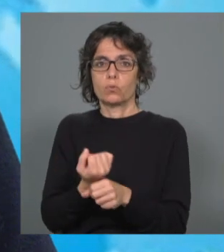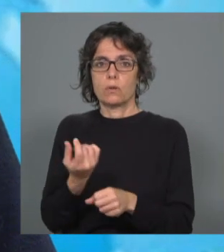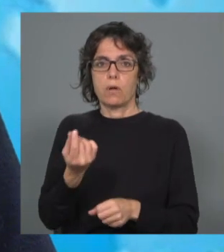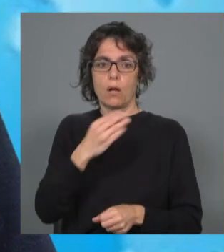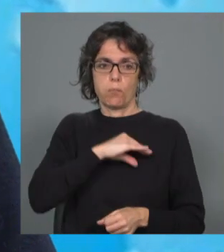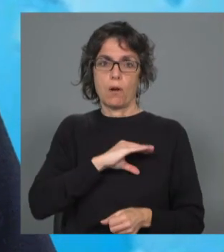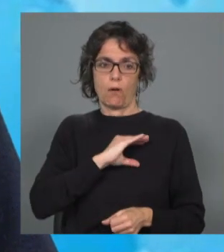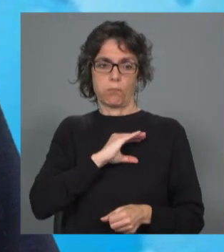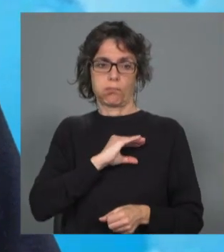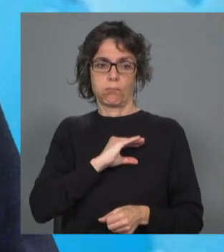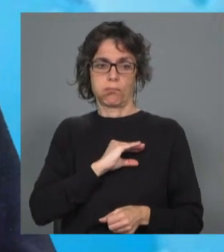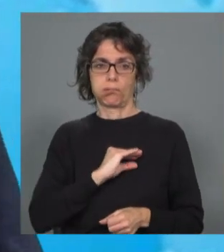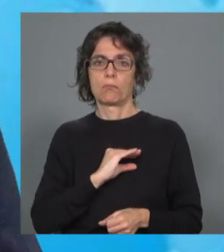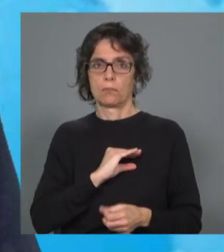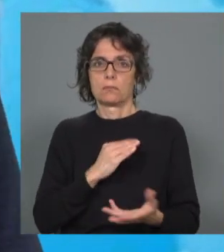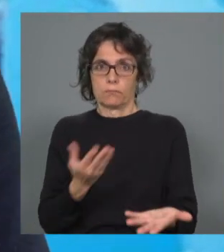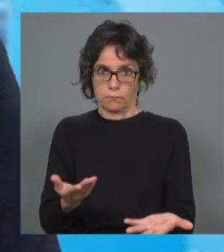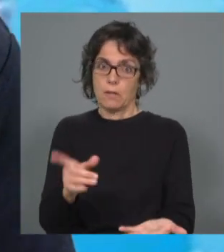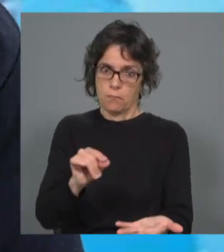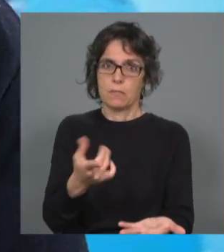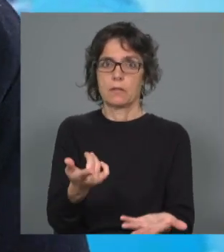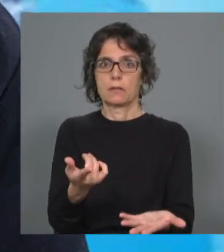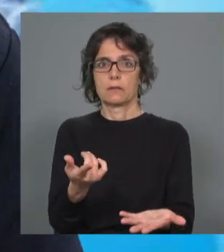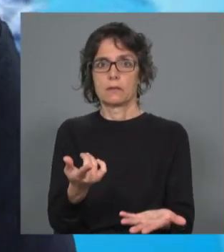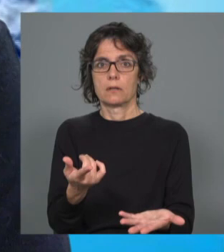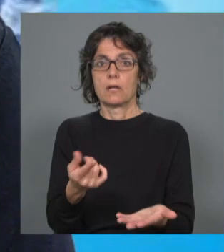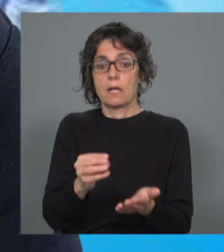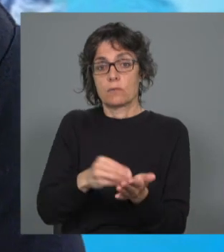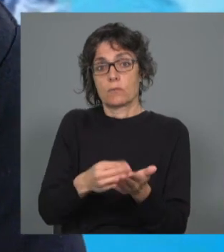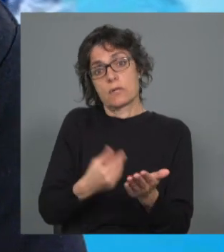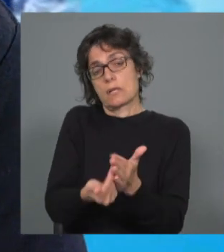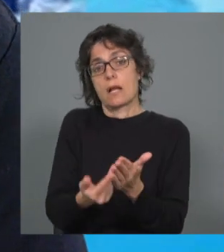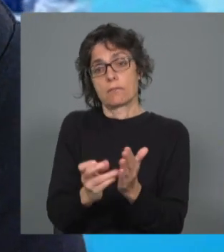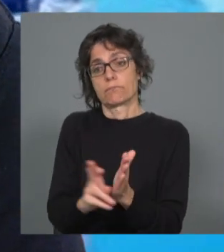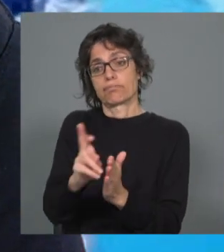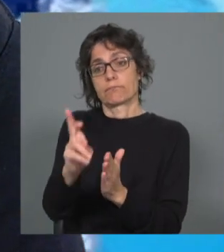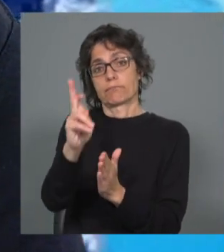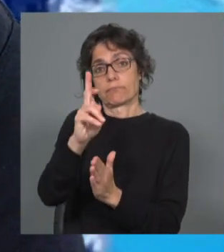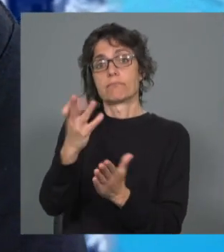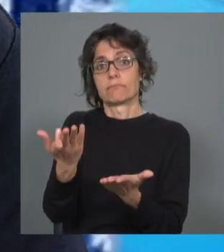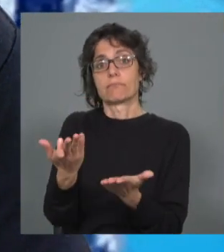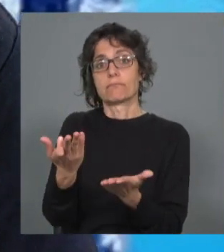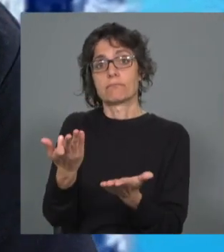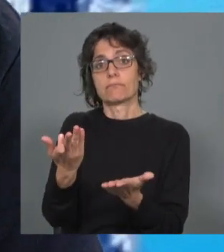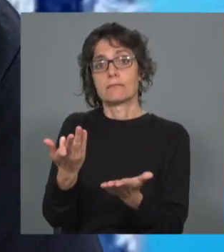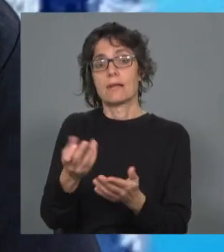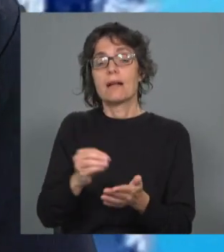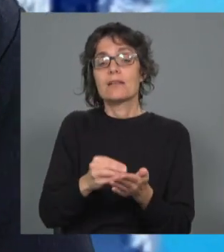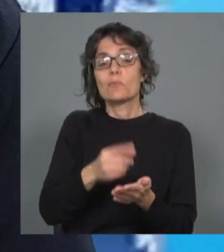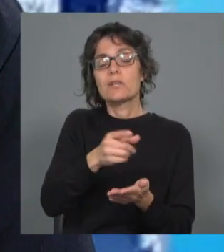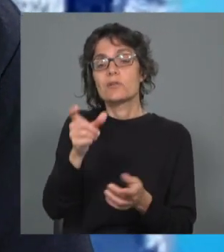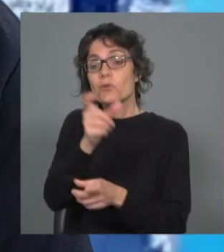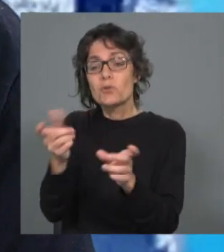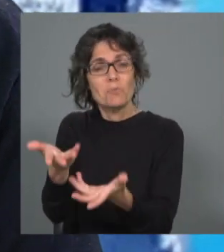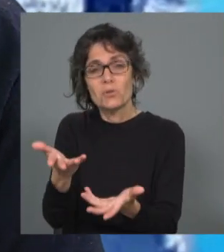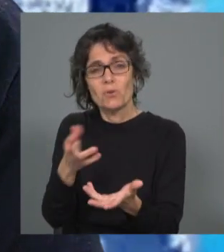no país, e isso traz crescimento da pobreza. Pobreza das pessoas que se esforçam